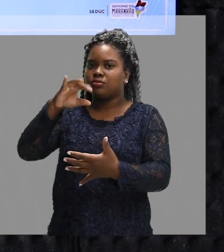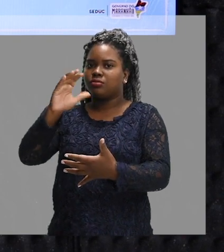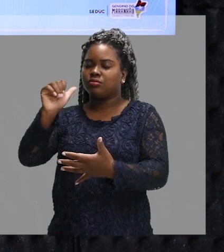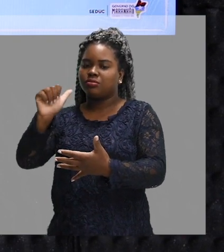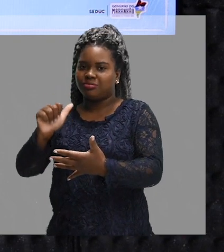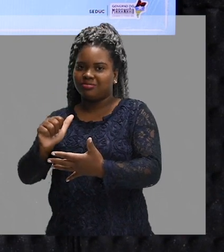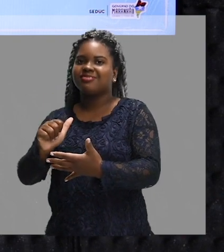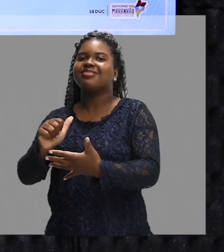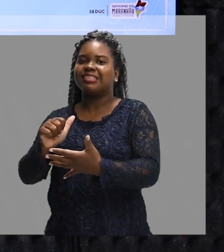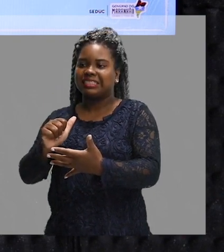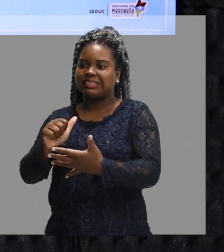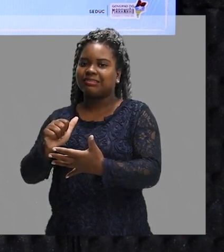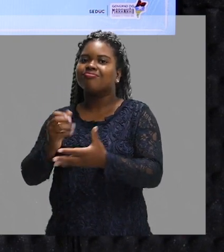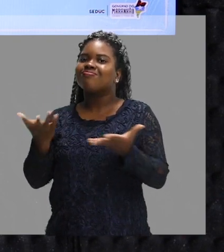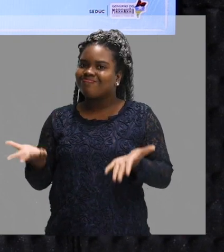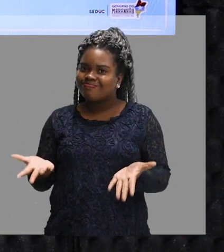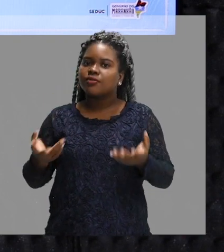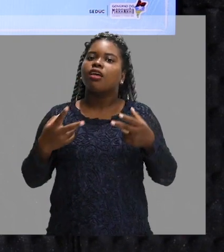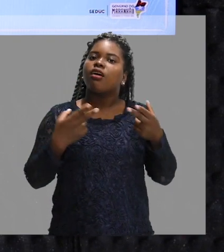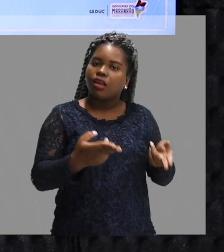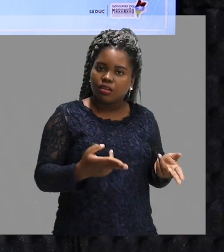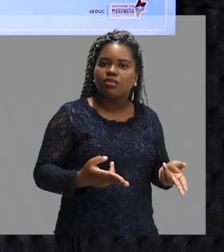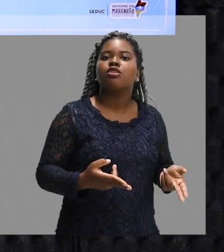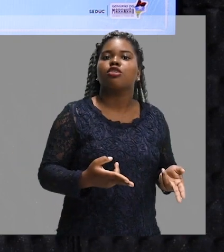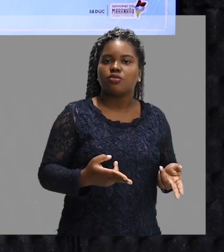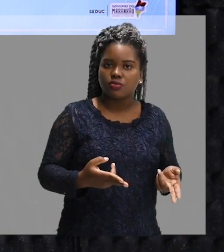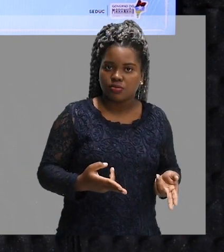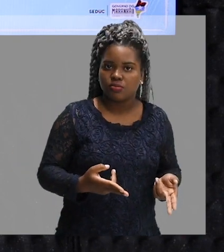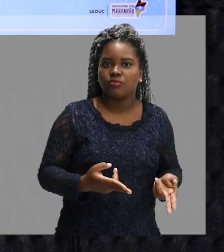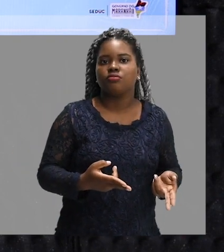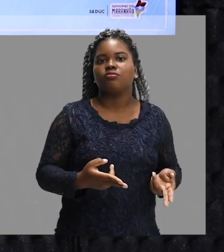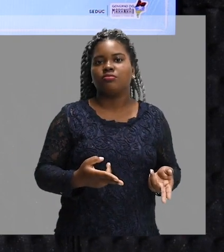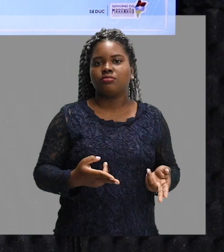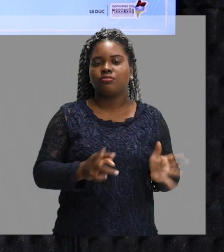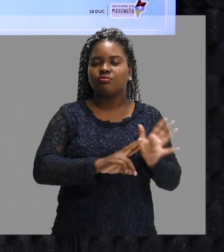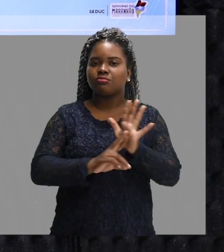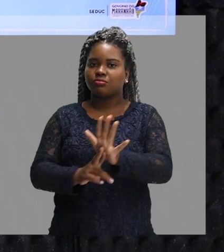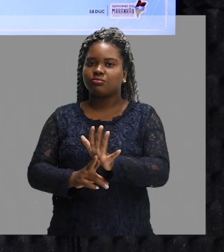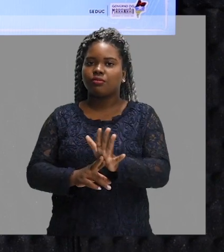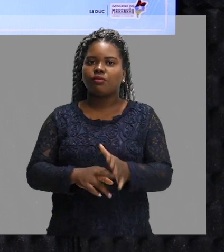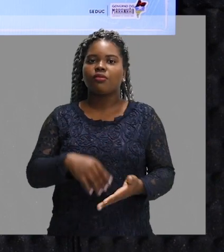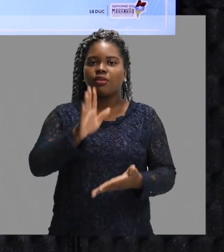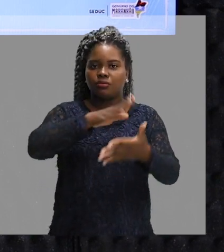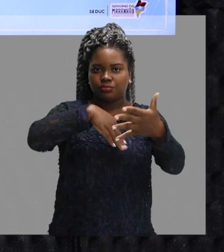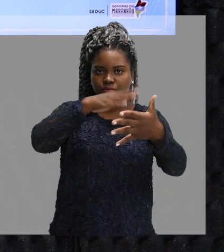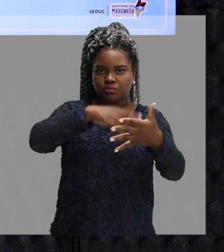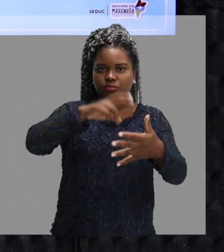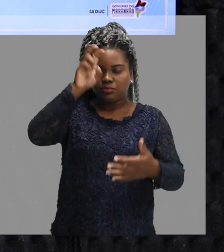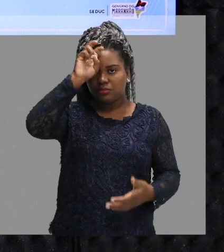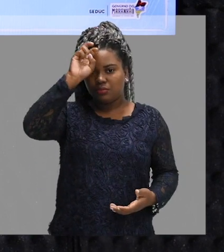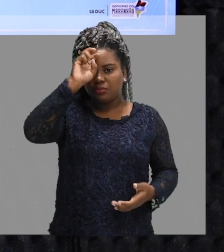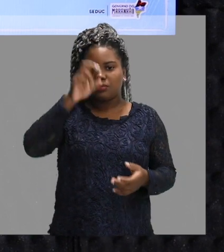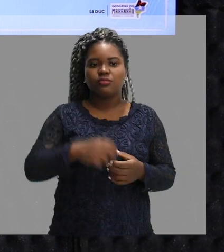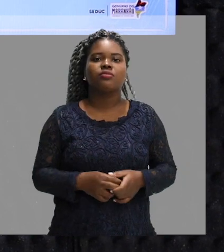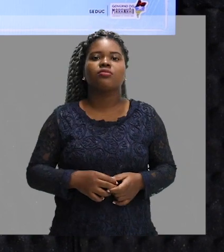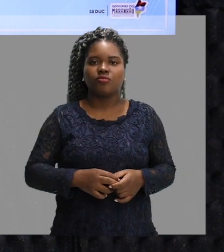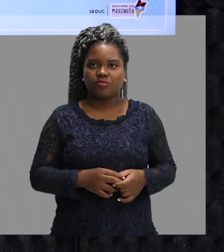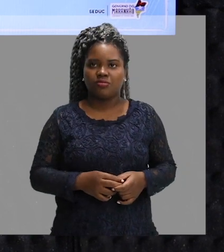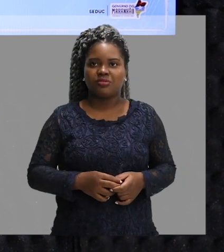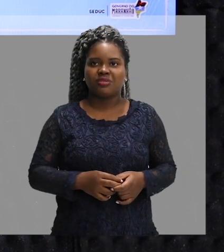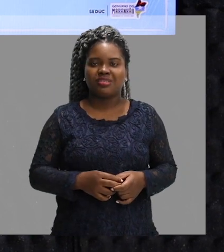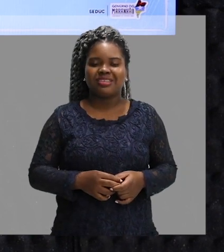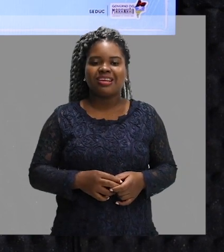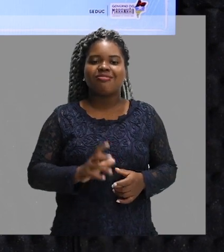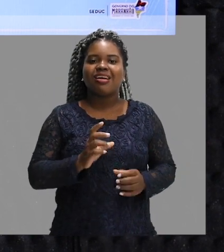chapado. É justamente assim que era representada a pintura egípcia. Ignorância de profundidade, quase tudo era colocado no